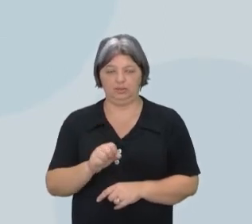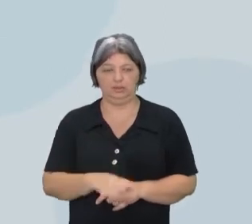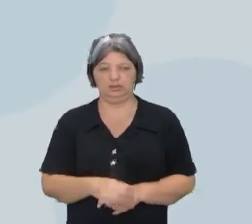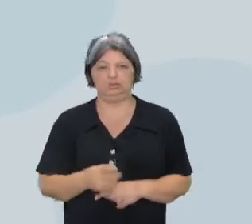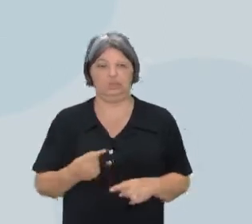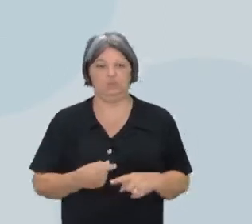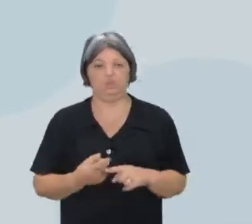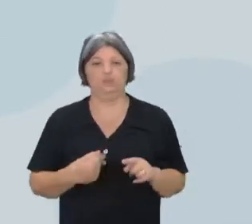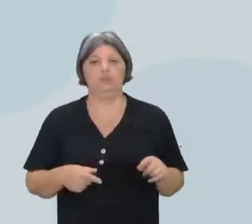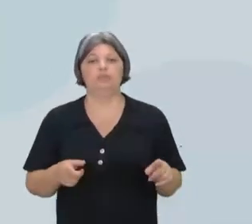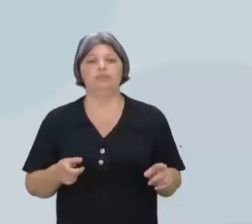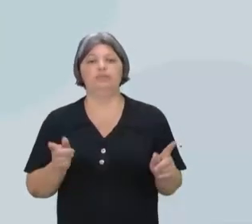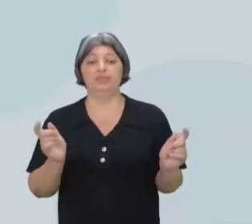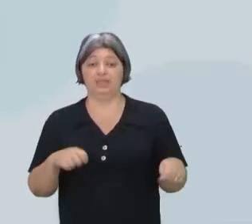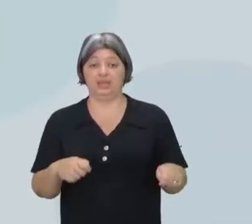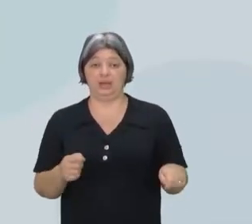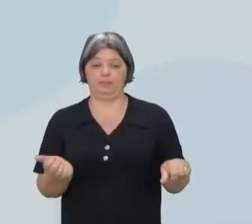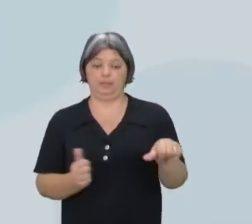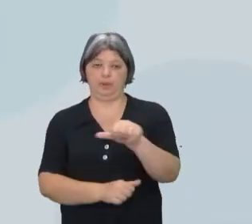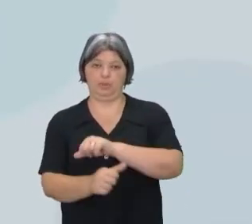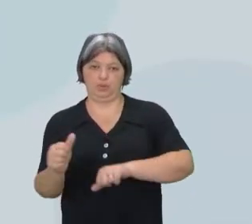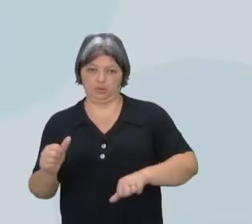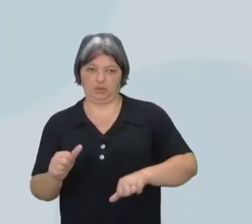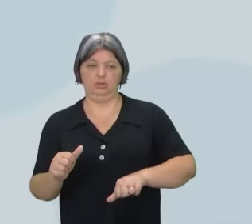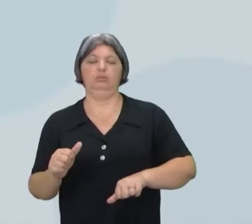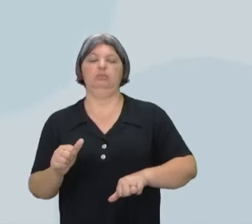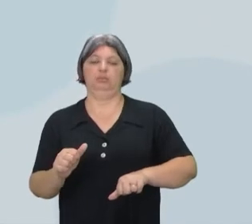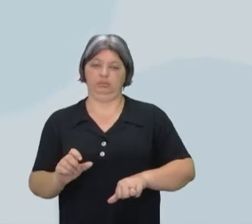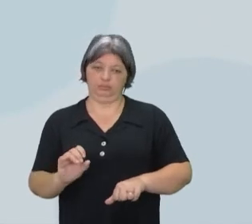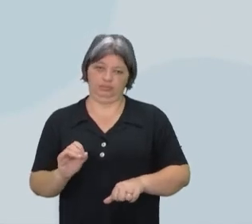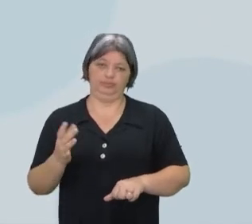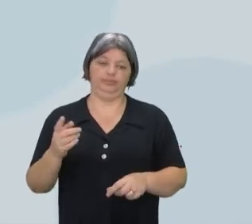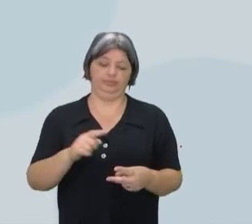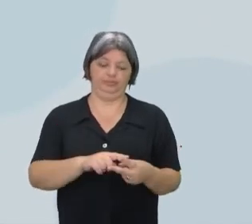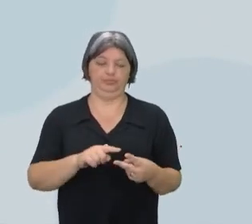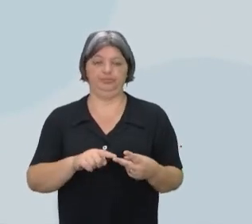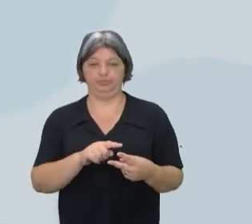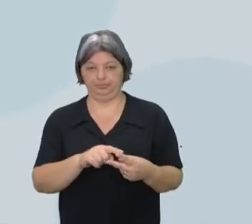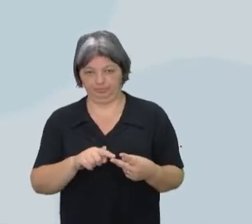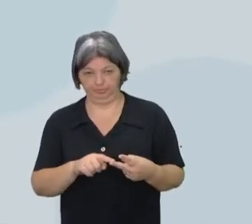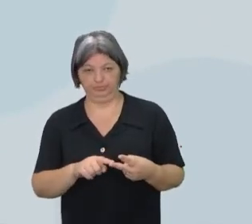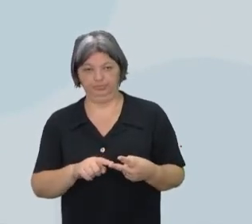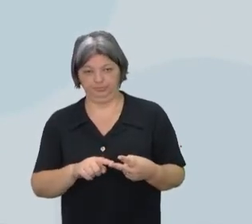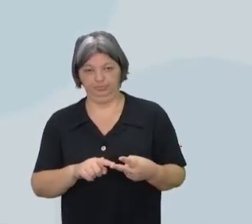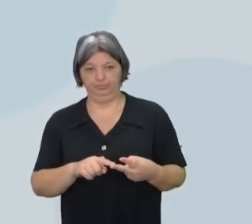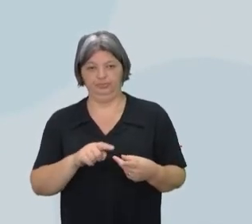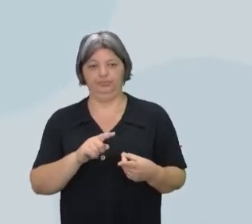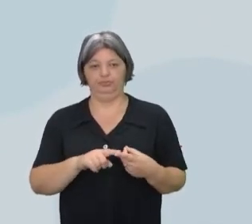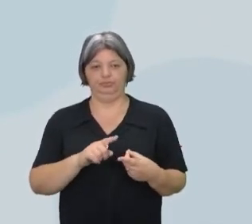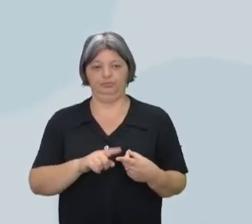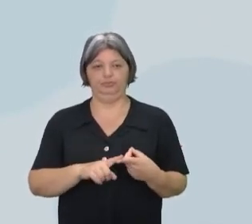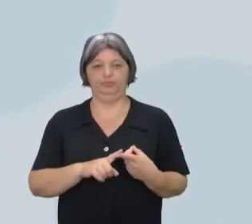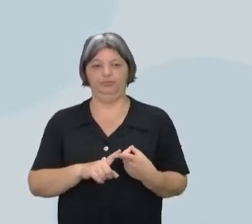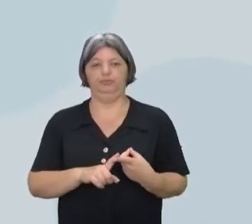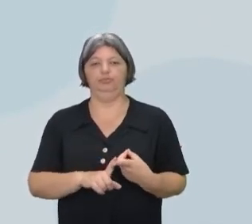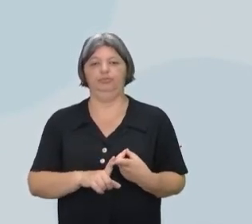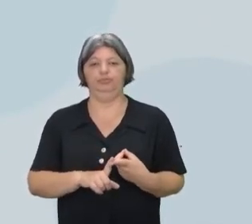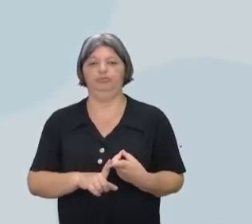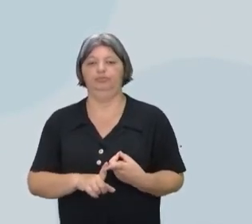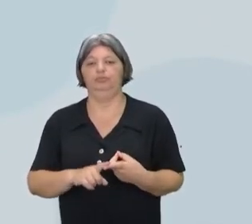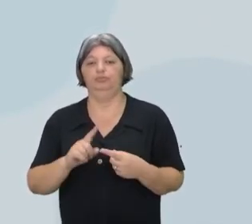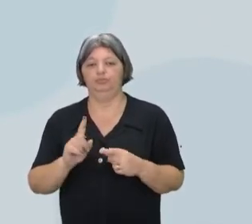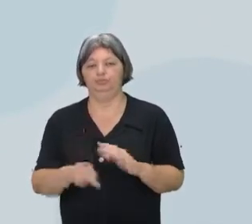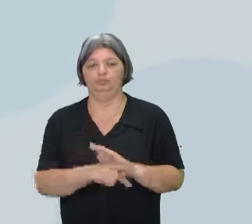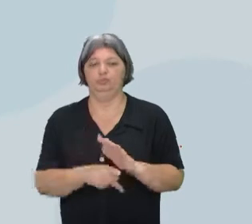reação reversível, ela ocorre nos dois sentidos, né? Então, esse carbonato ou o reagente,